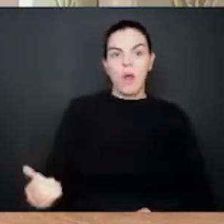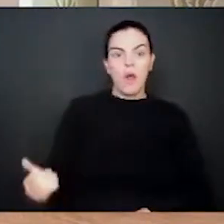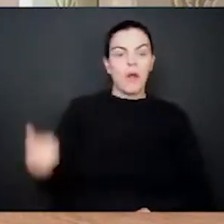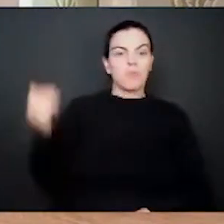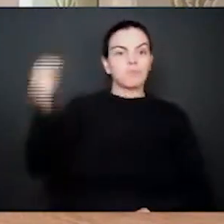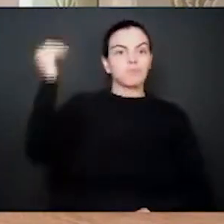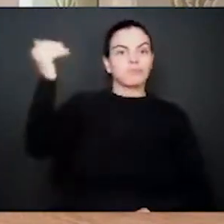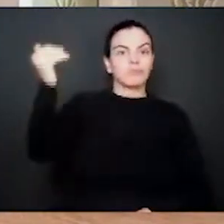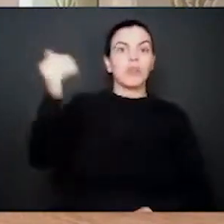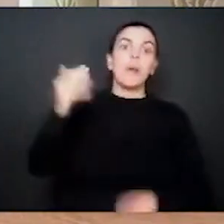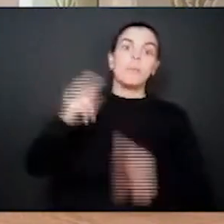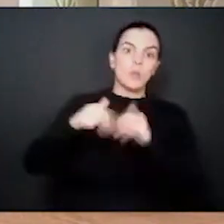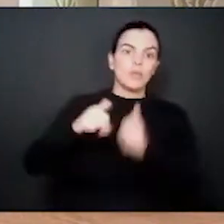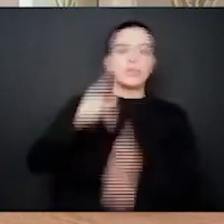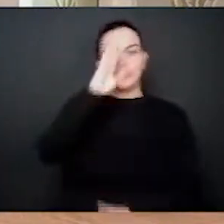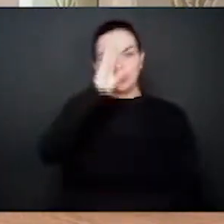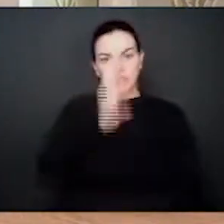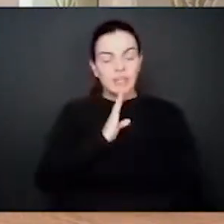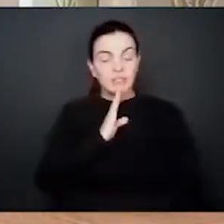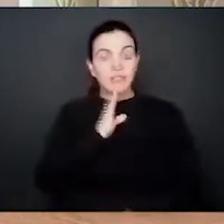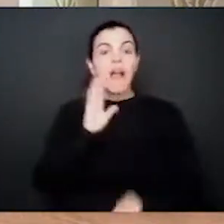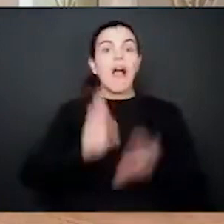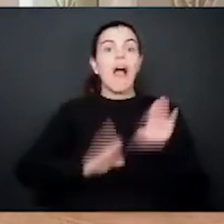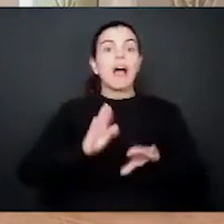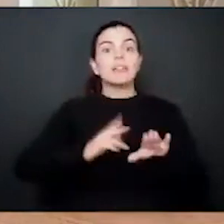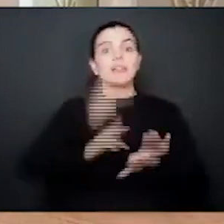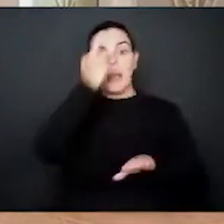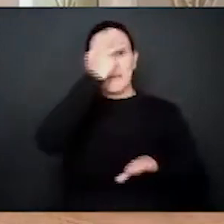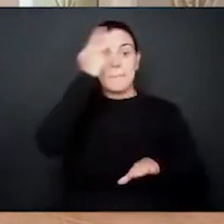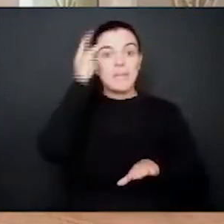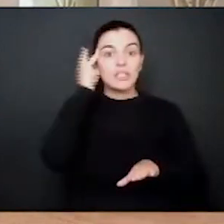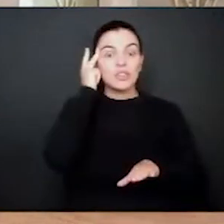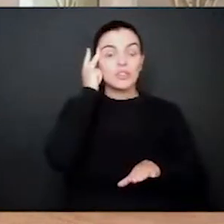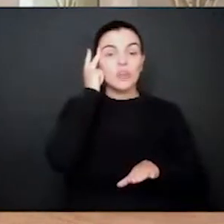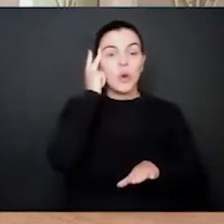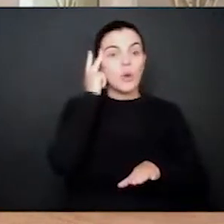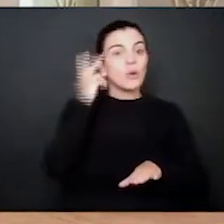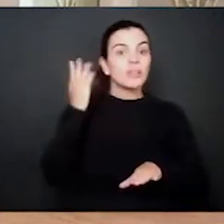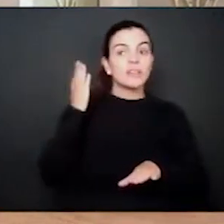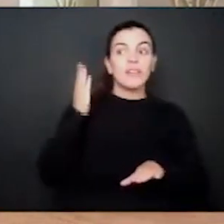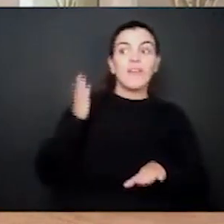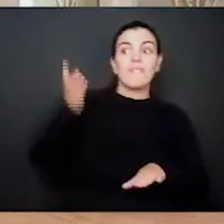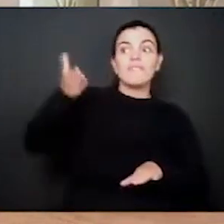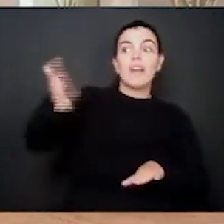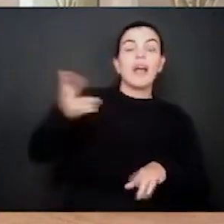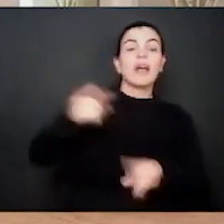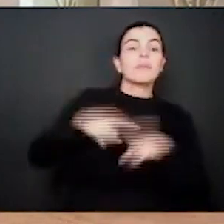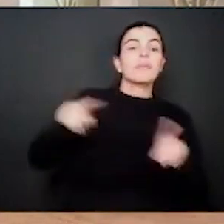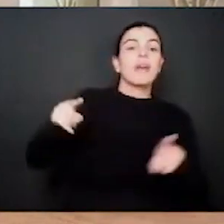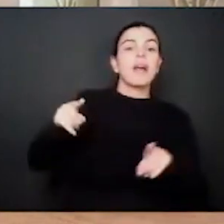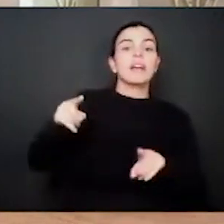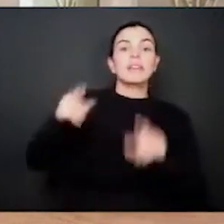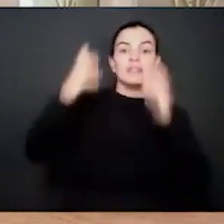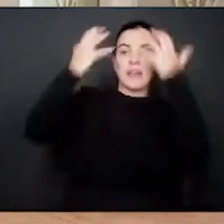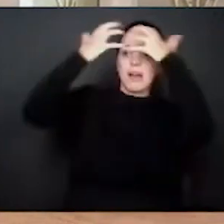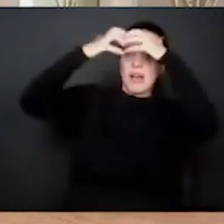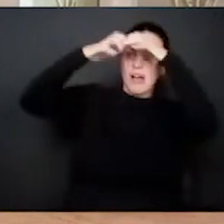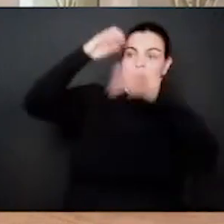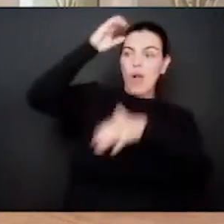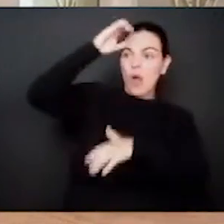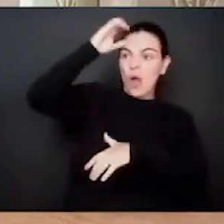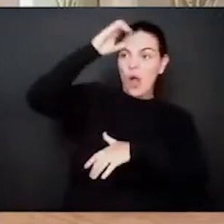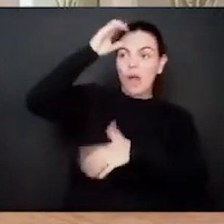a capacidade intelectual para estar dentro da universidade, e o ensino fundamental, uma